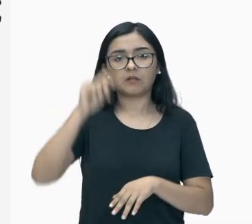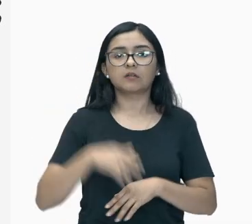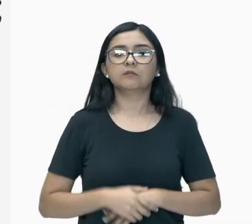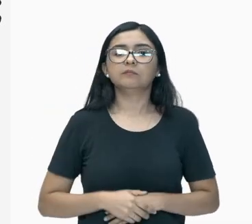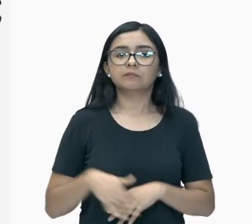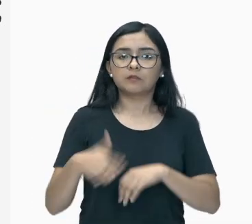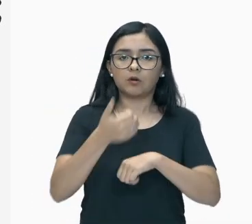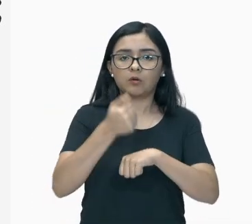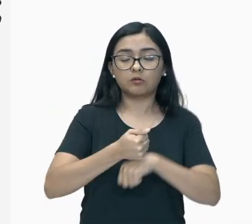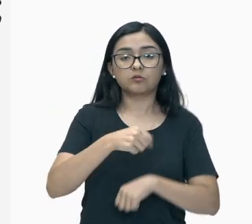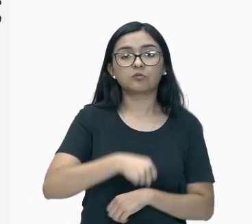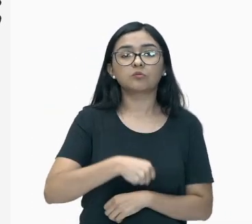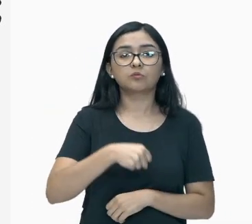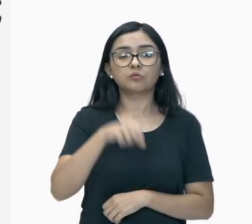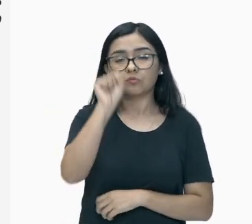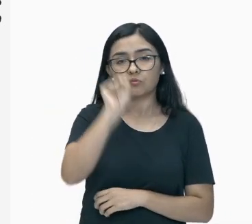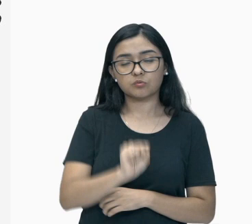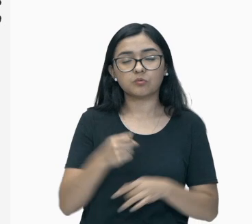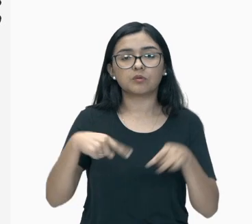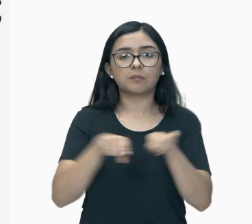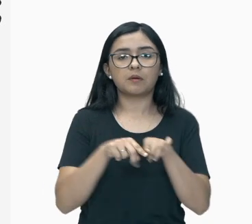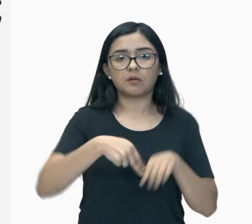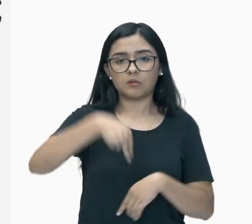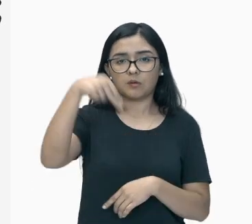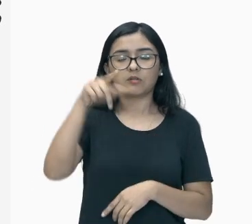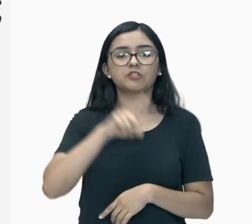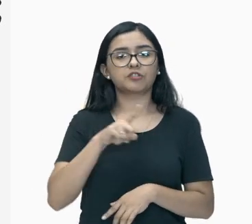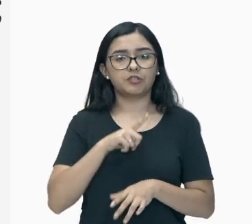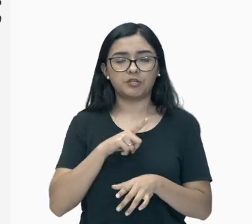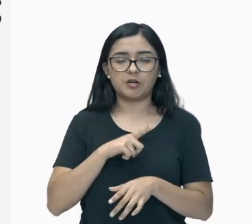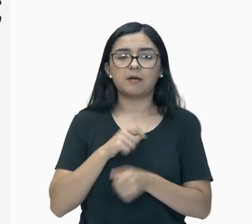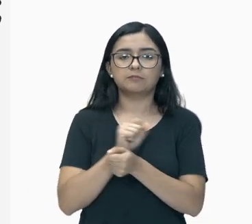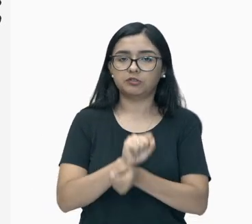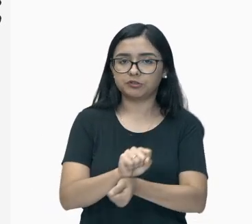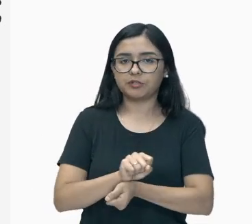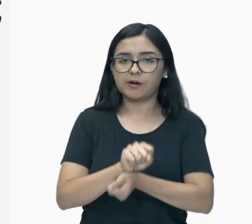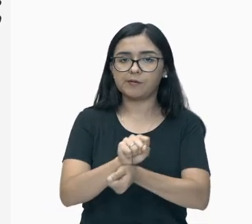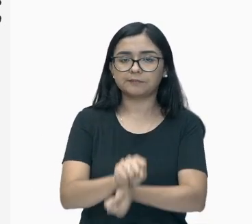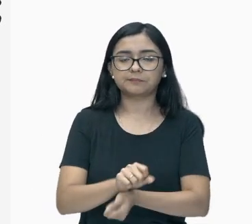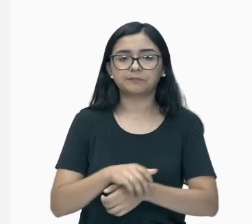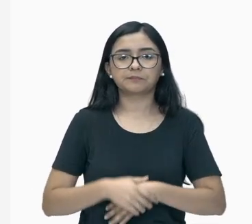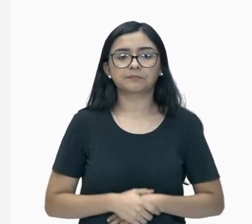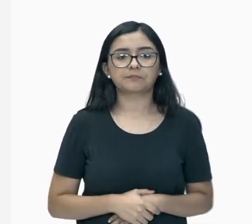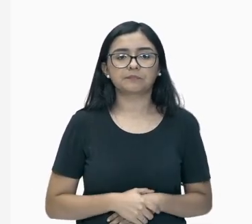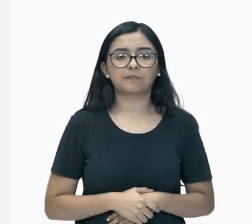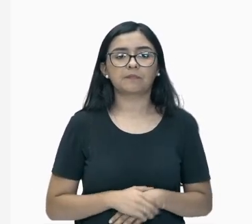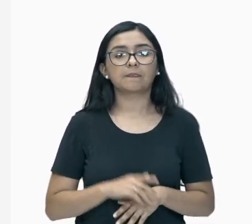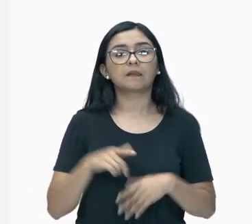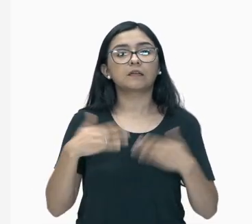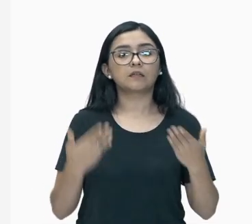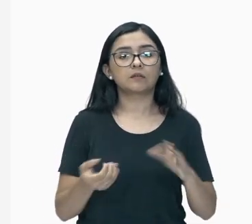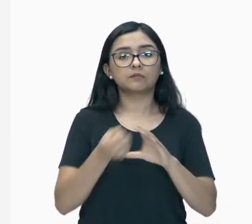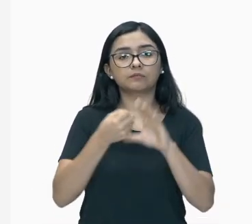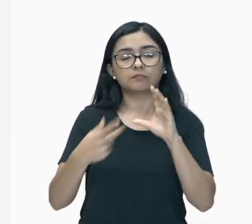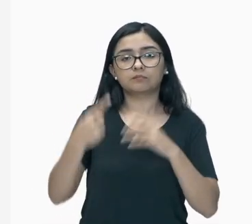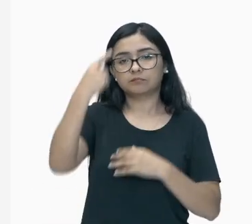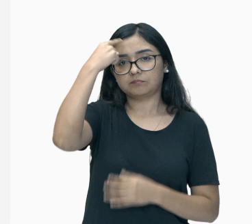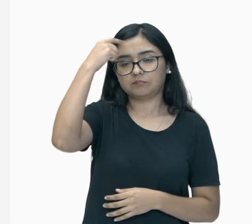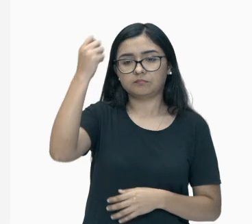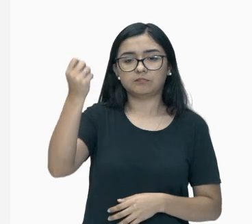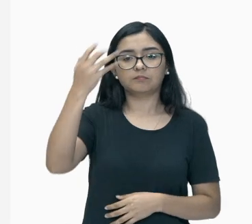como nas colônias do norte tinha escravos, não é isso? Os ideais iluministas